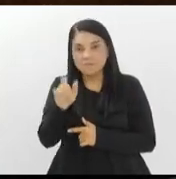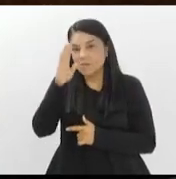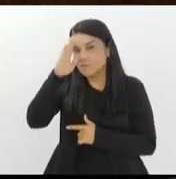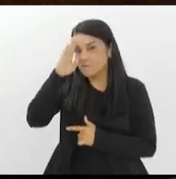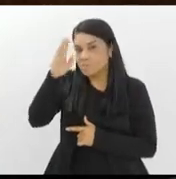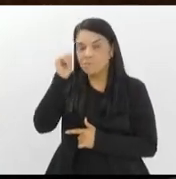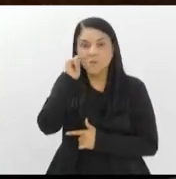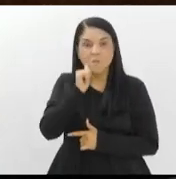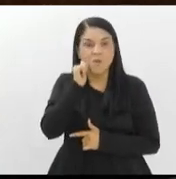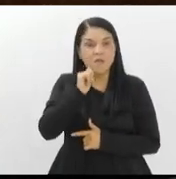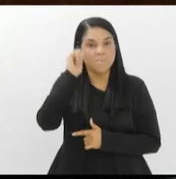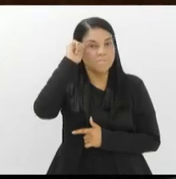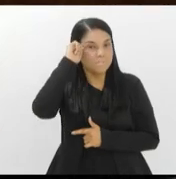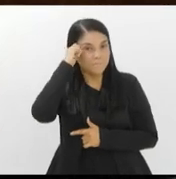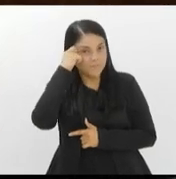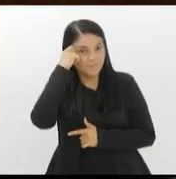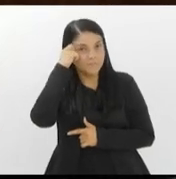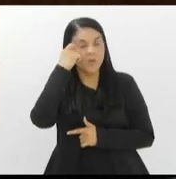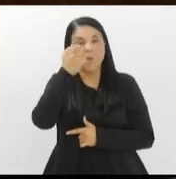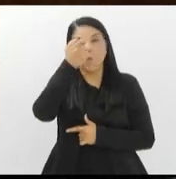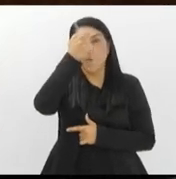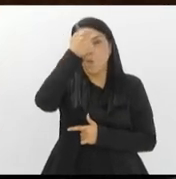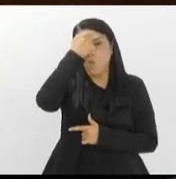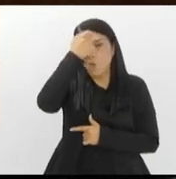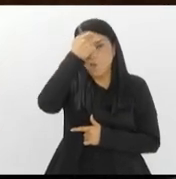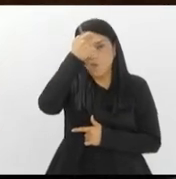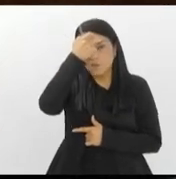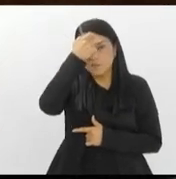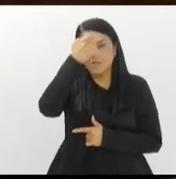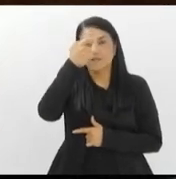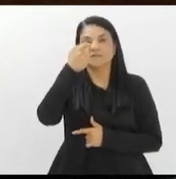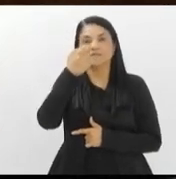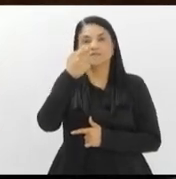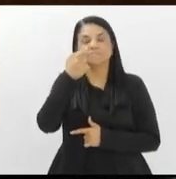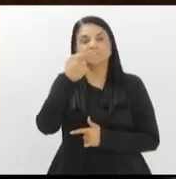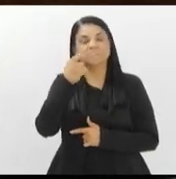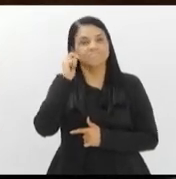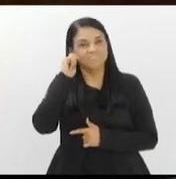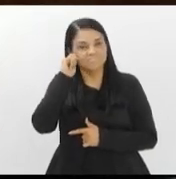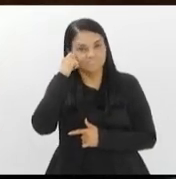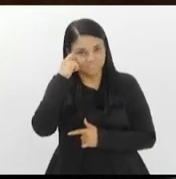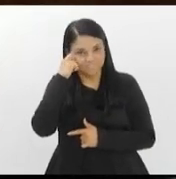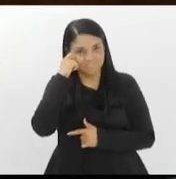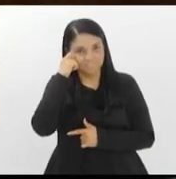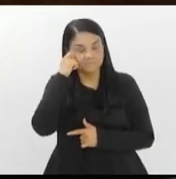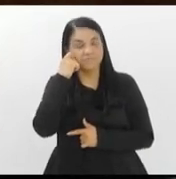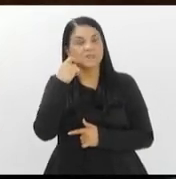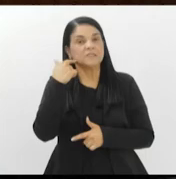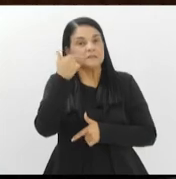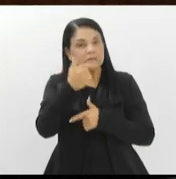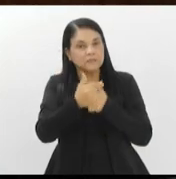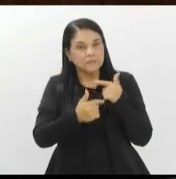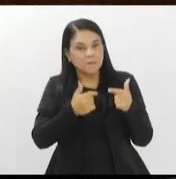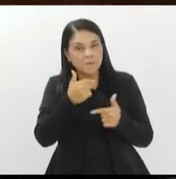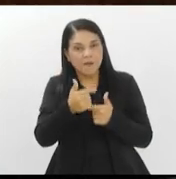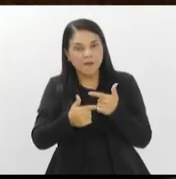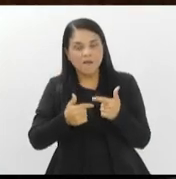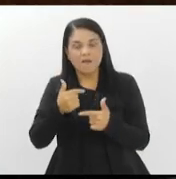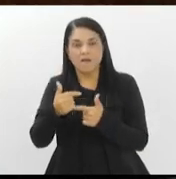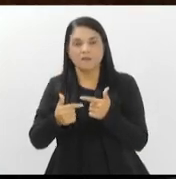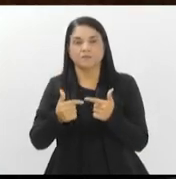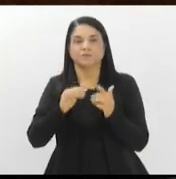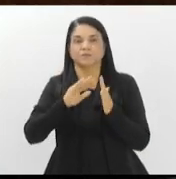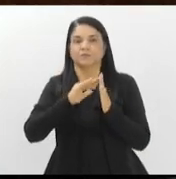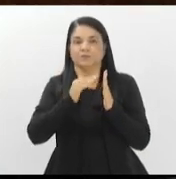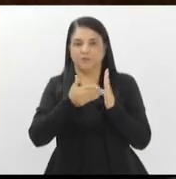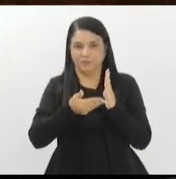mulherada preta, da mulherada com consciência, da negritude, e todo esse trabalho também dos